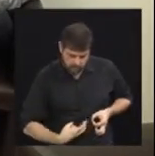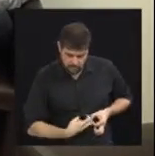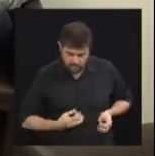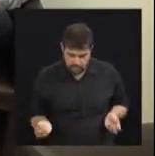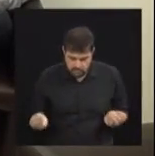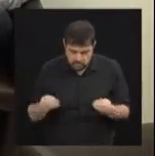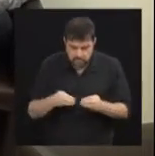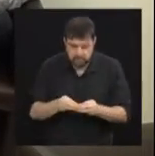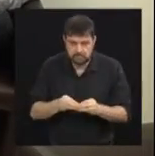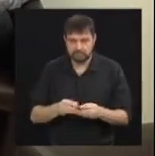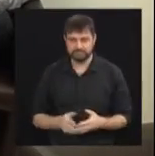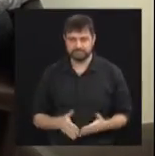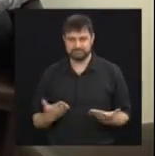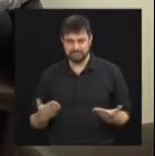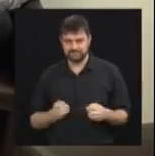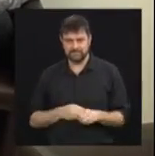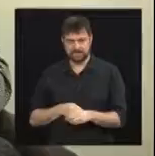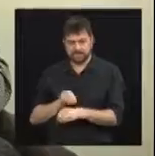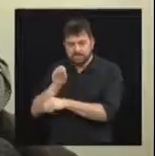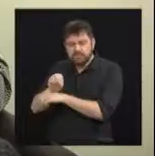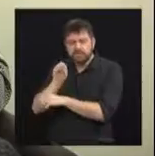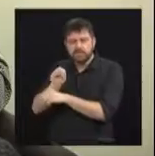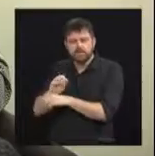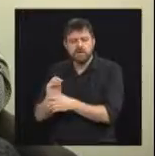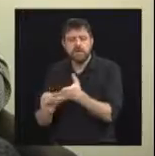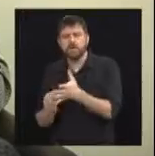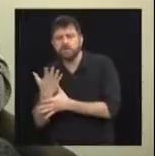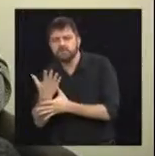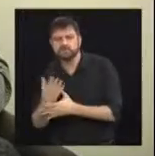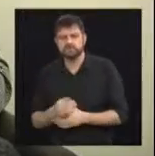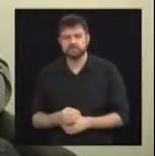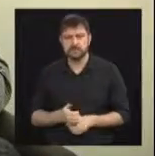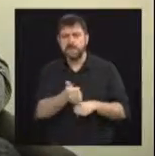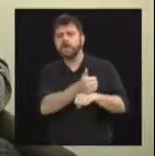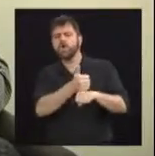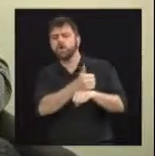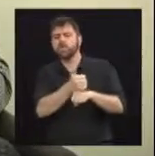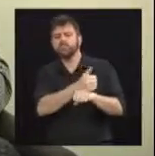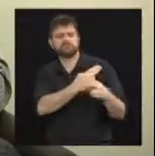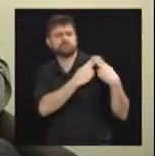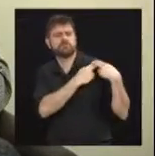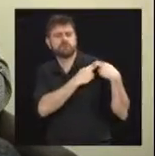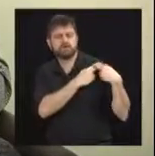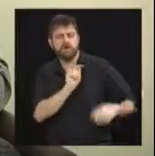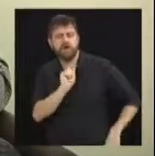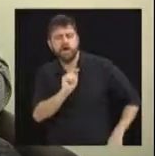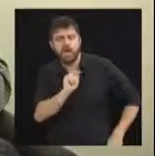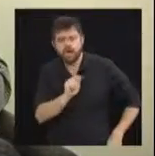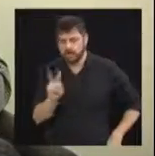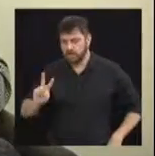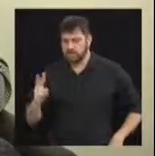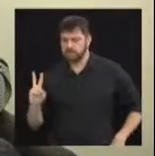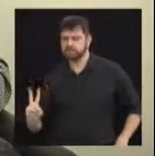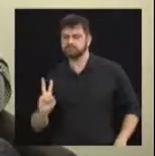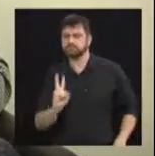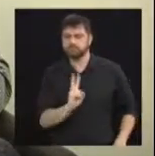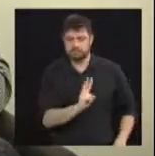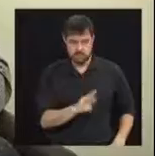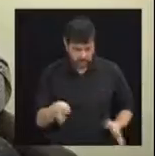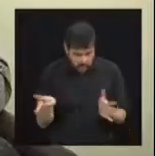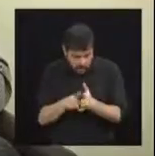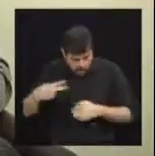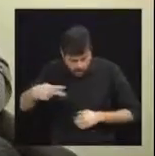chegar nesses tratamentos, qual é o profissional que o casal deve buscar? Ou o